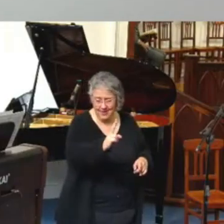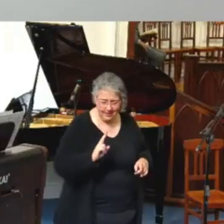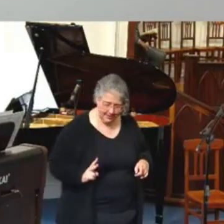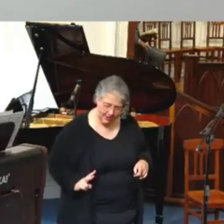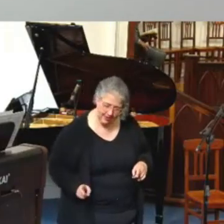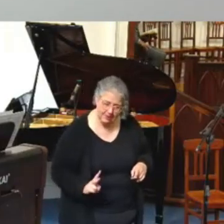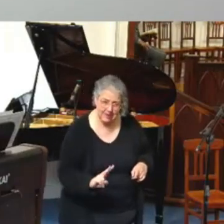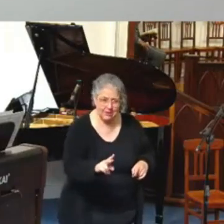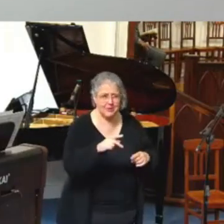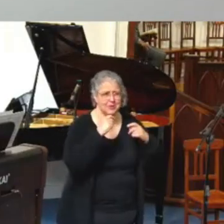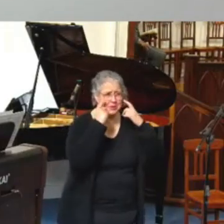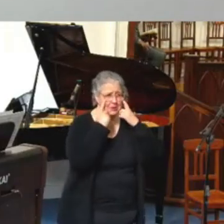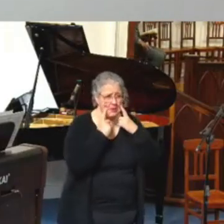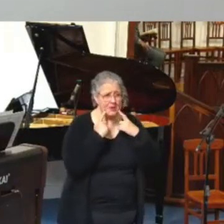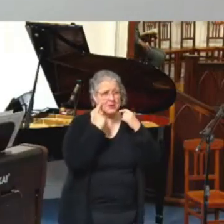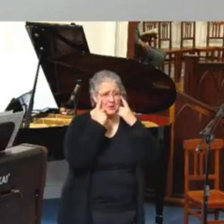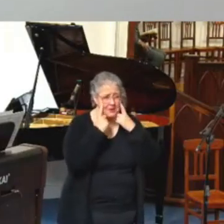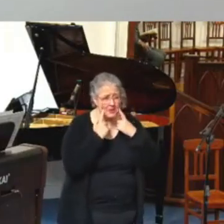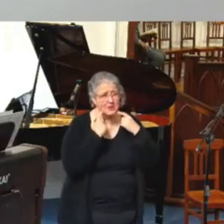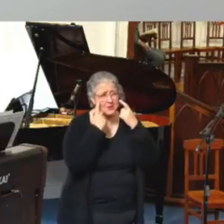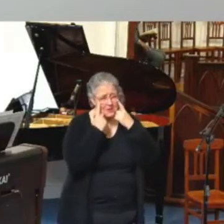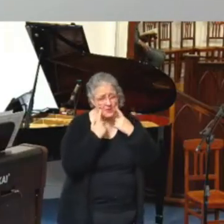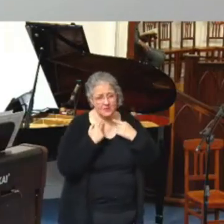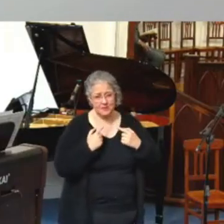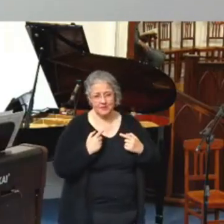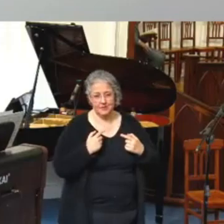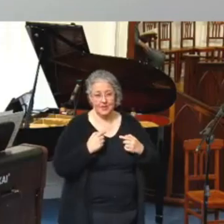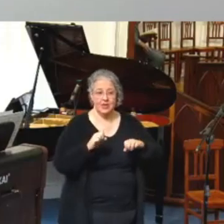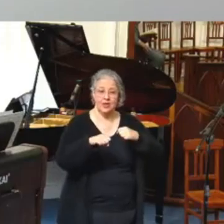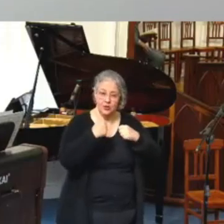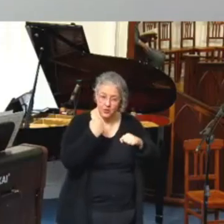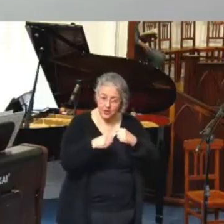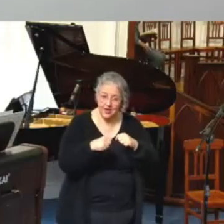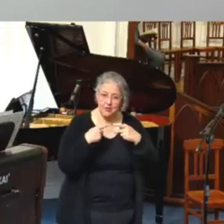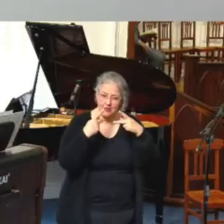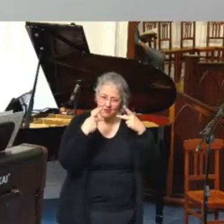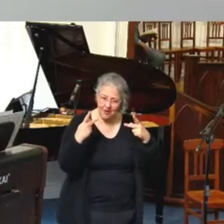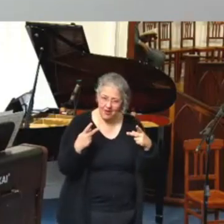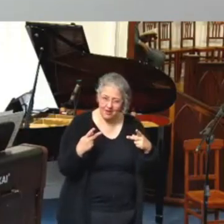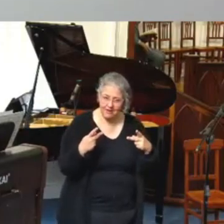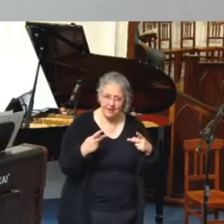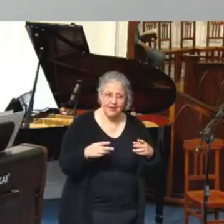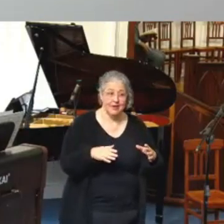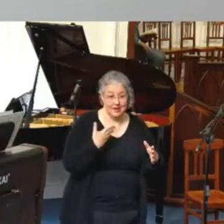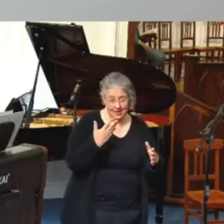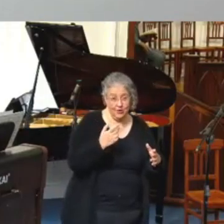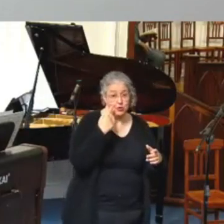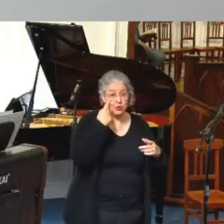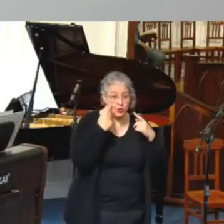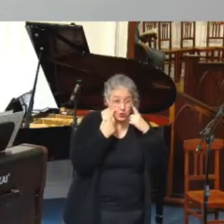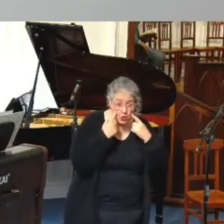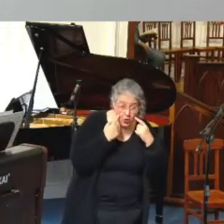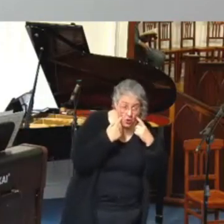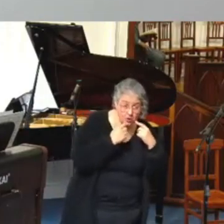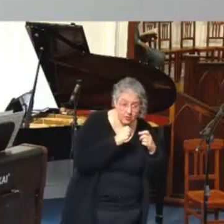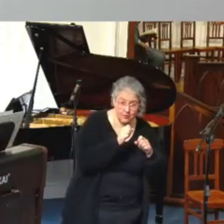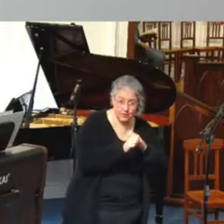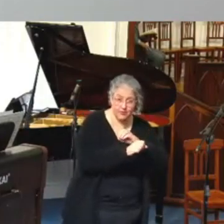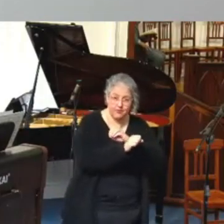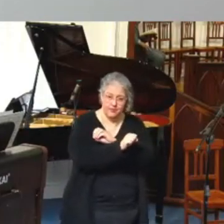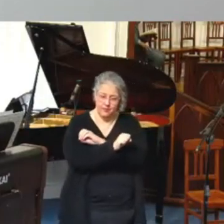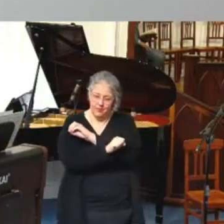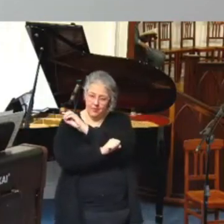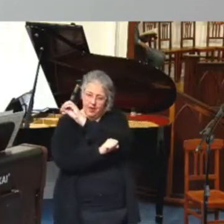noite, mas a alegria vem pela manhã. Mas que alegria é essa que vem pela manhã? Lembra o profeta